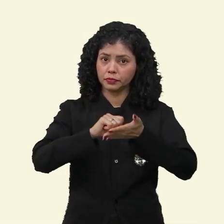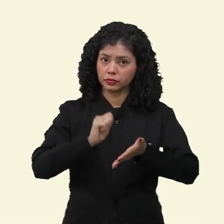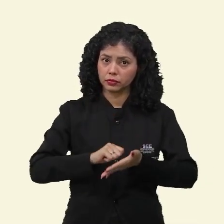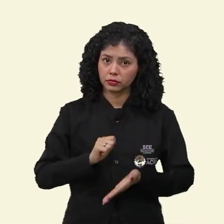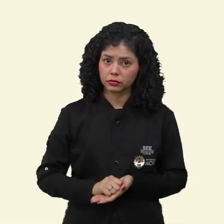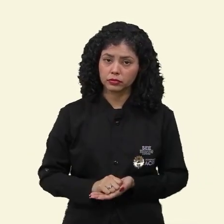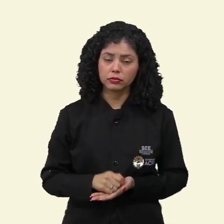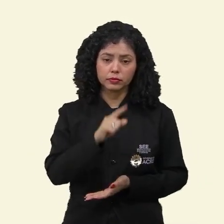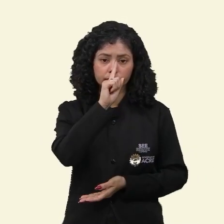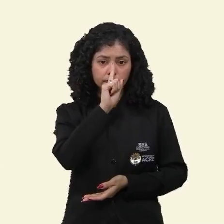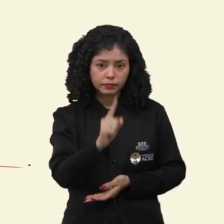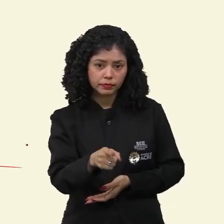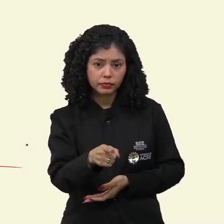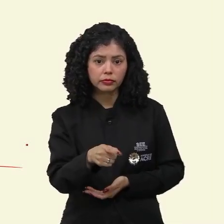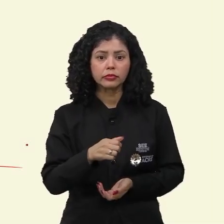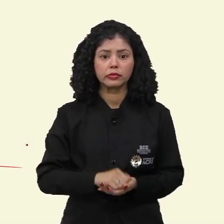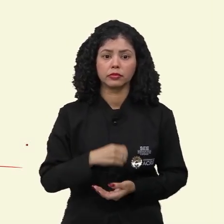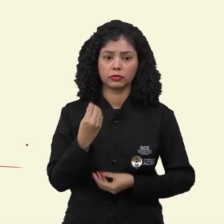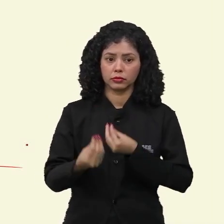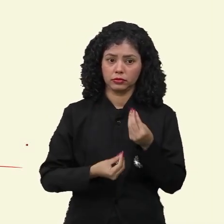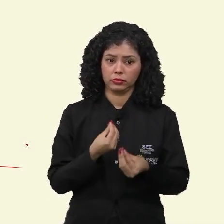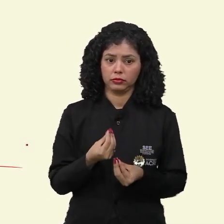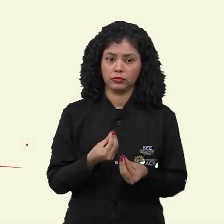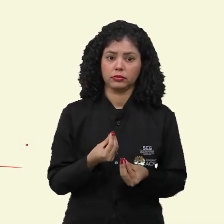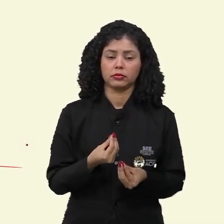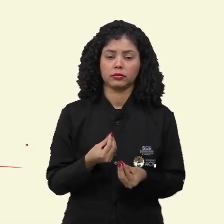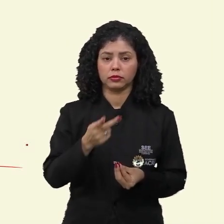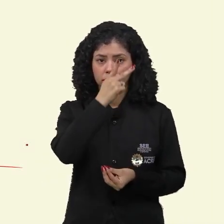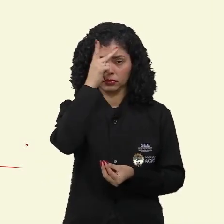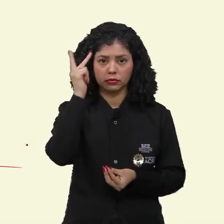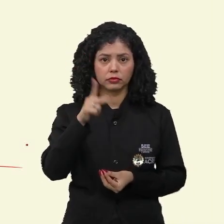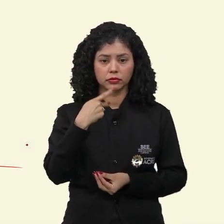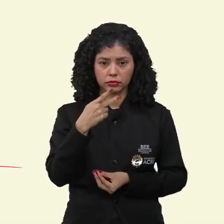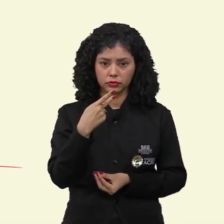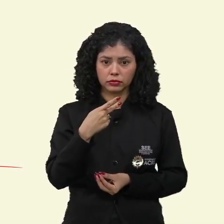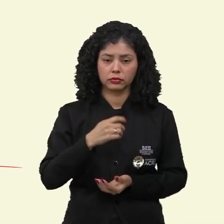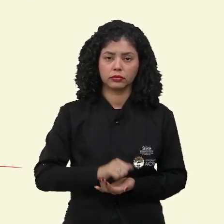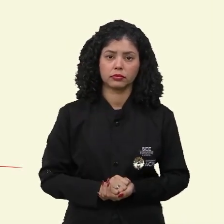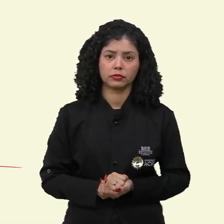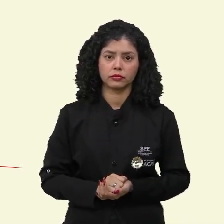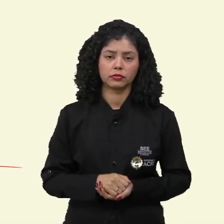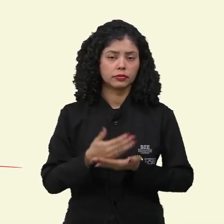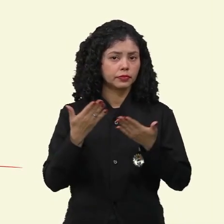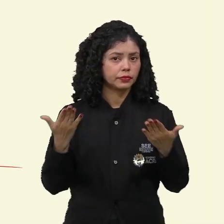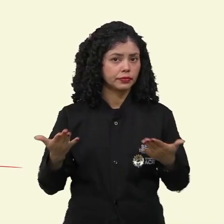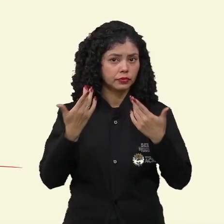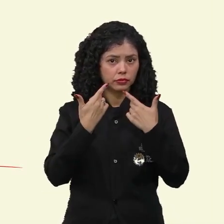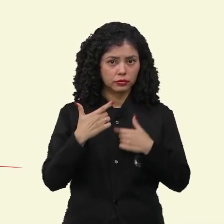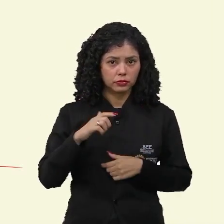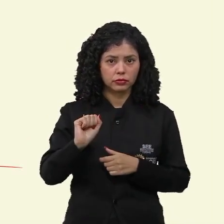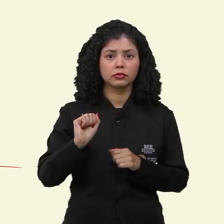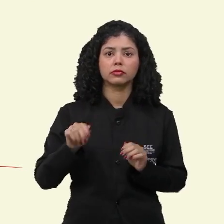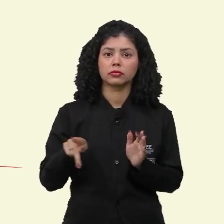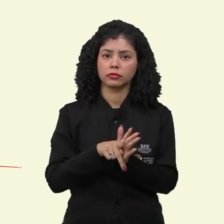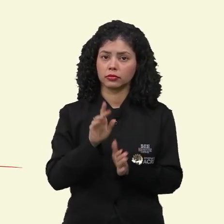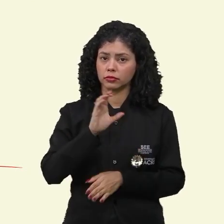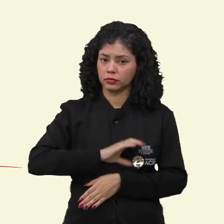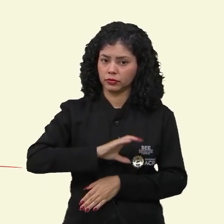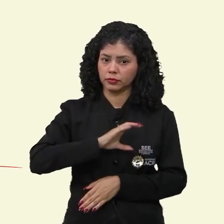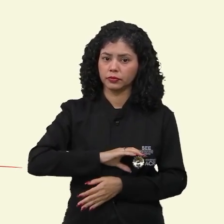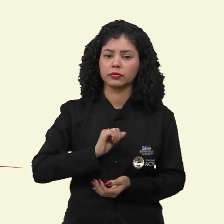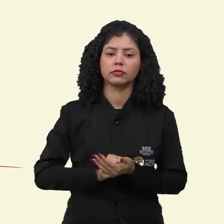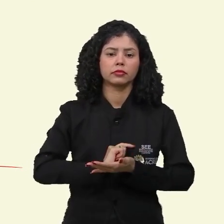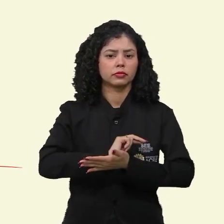não julga a forma como as pessoas falam. Então, na língua portuguesa, nós